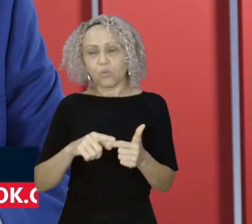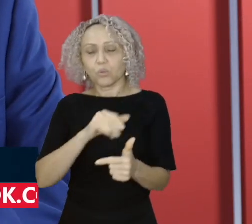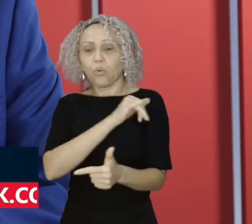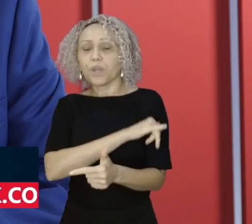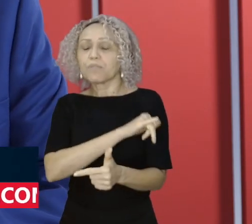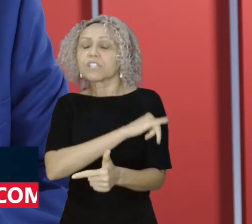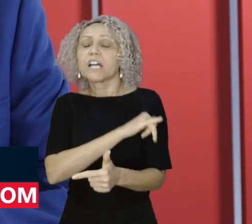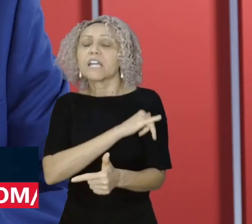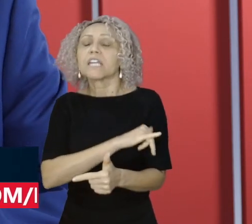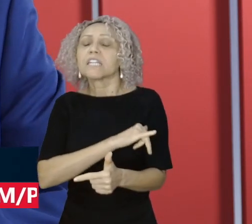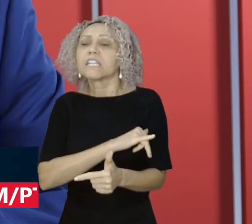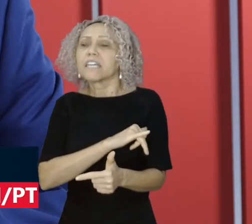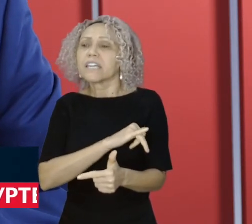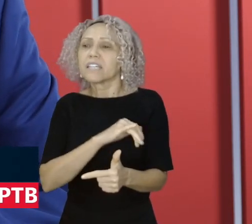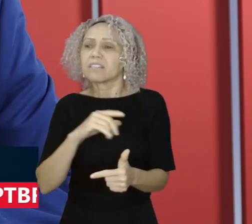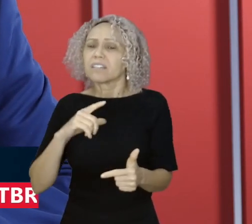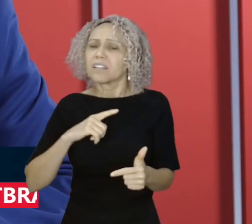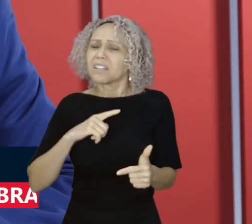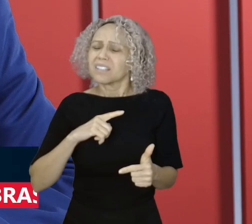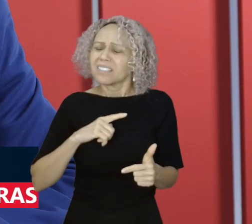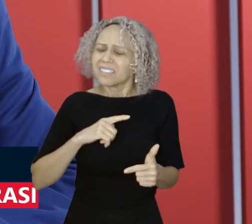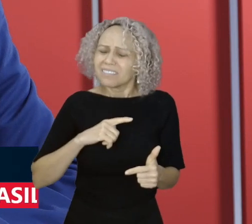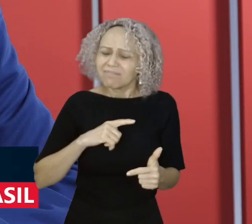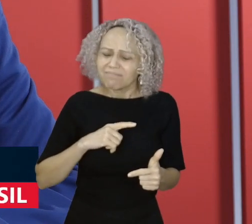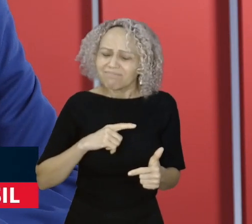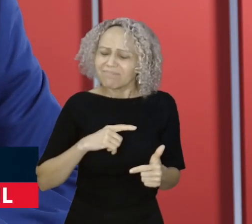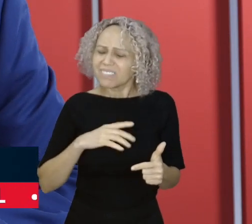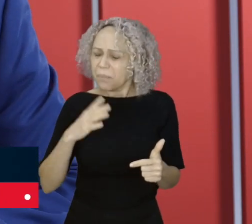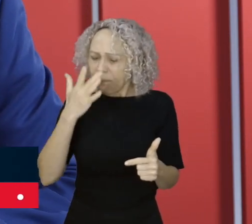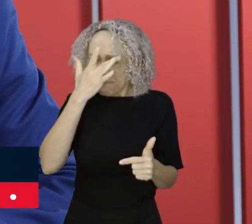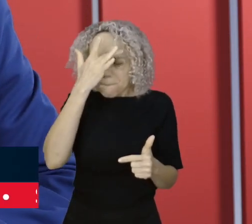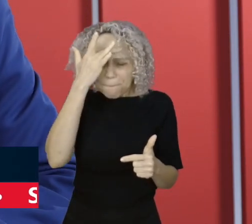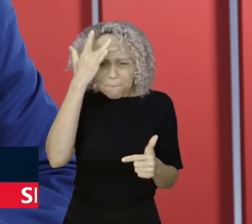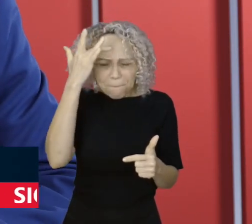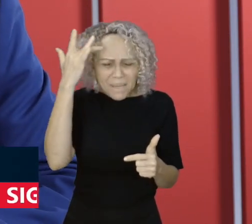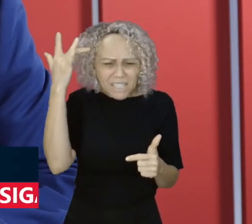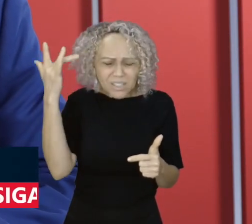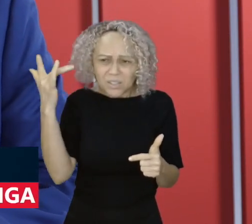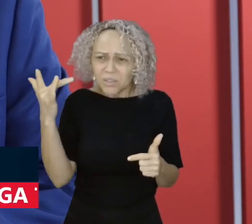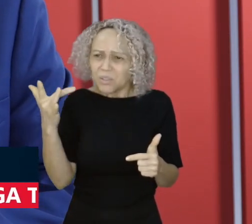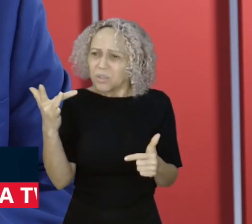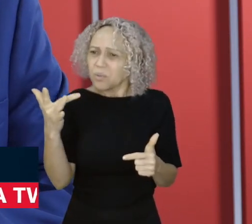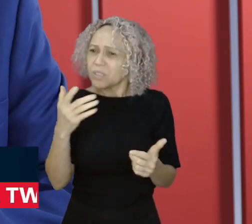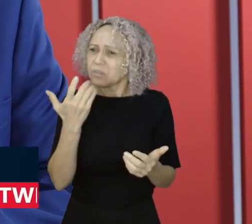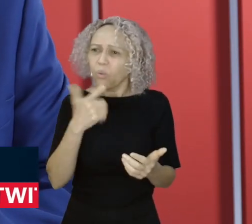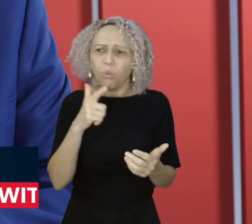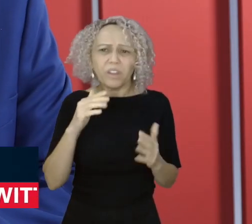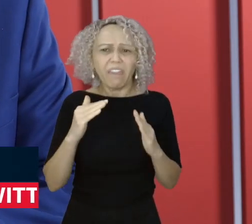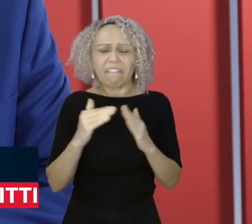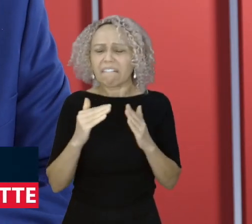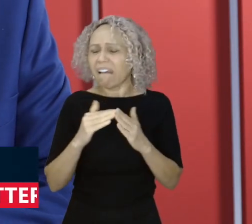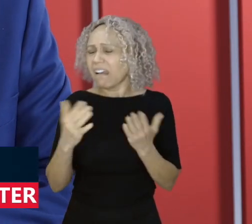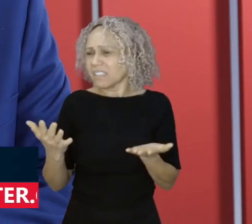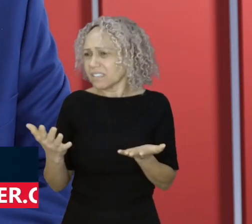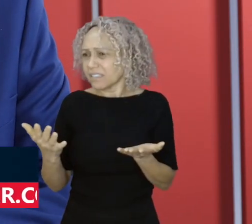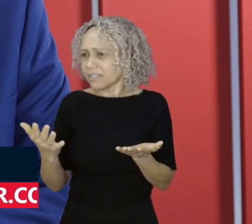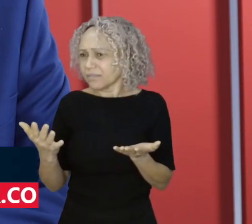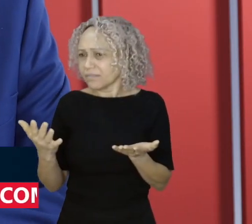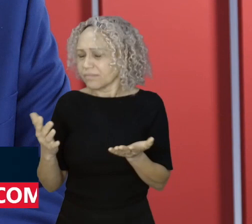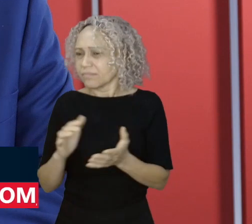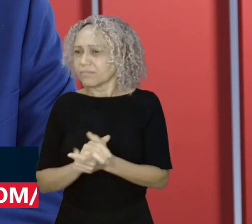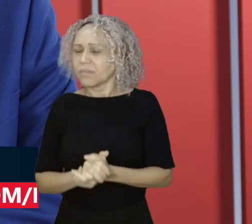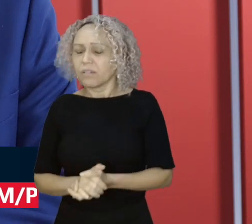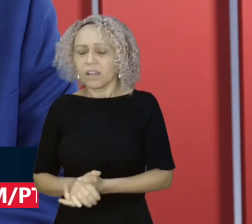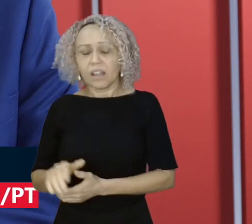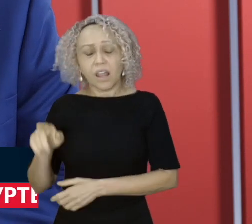do Rio, a capital, de 7 milhões de habitantes. O estado, cerca de 17 milhões de habitantes. Na cidade do Rio,